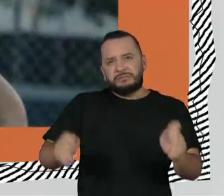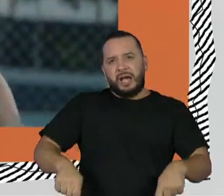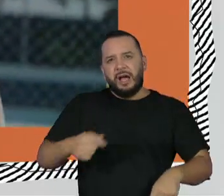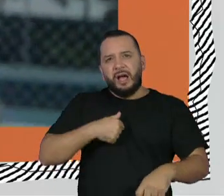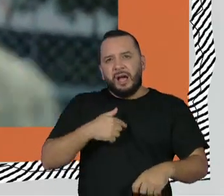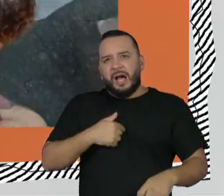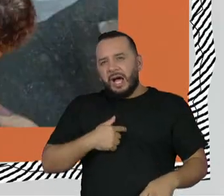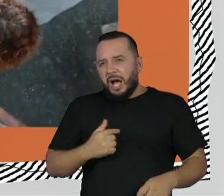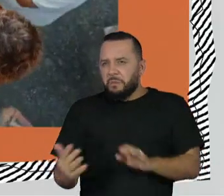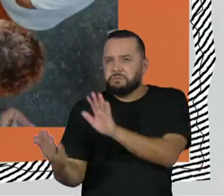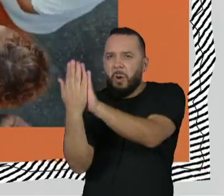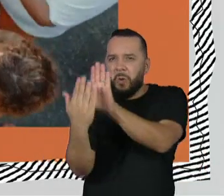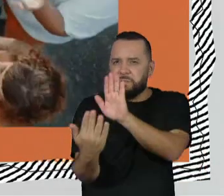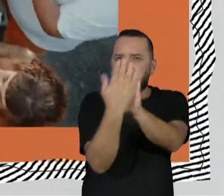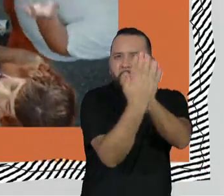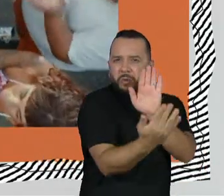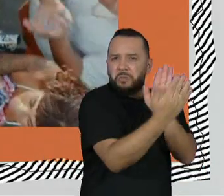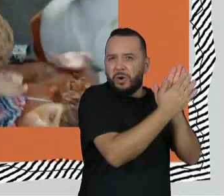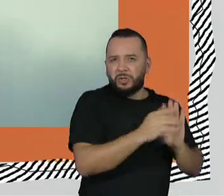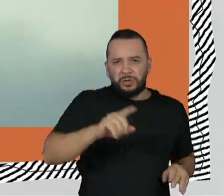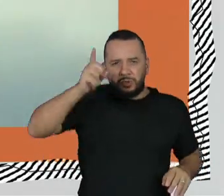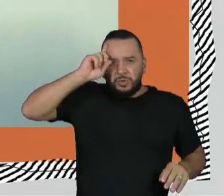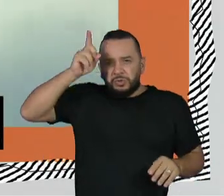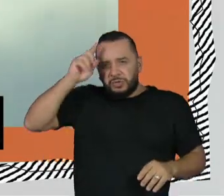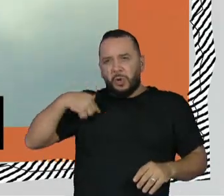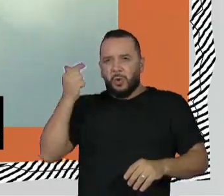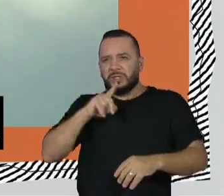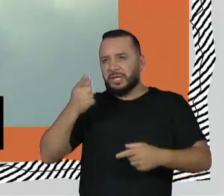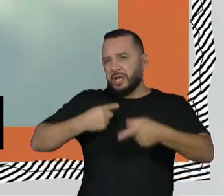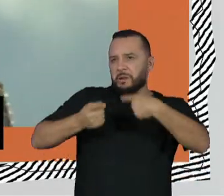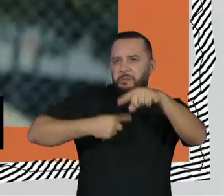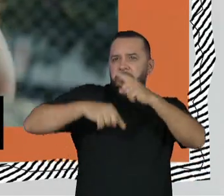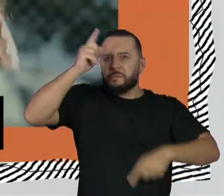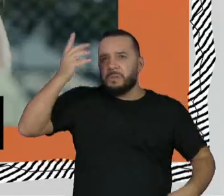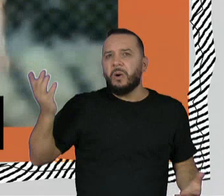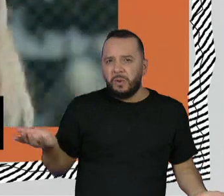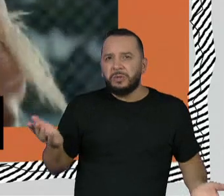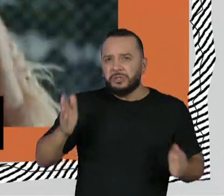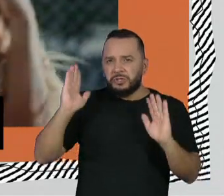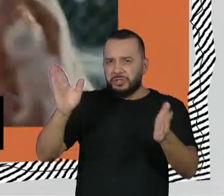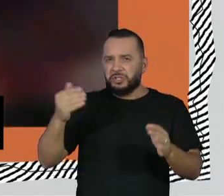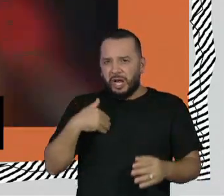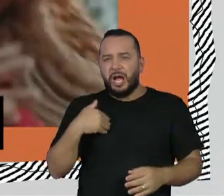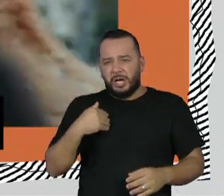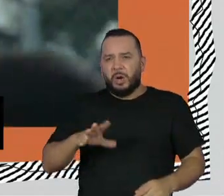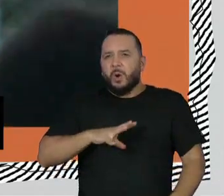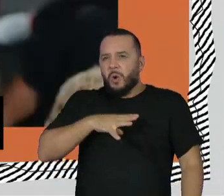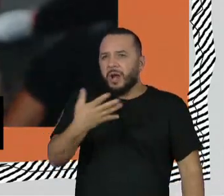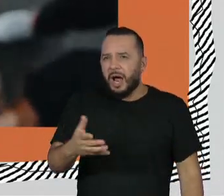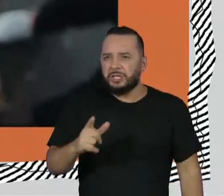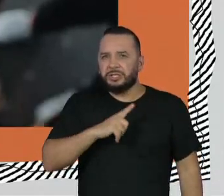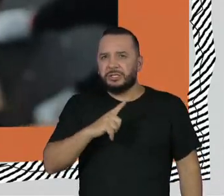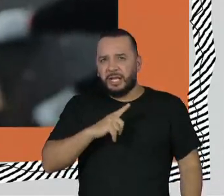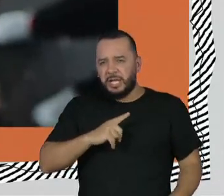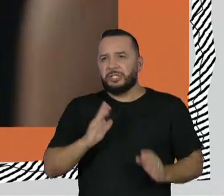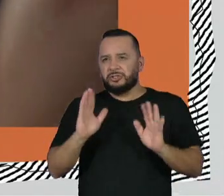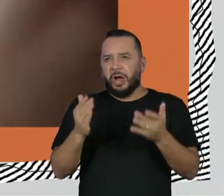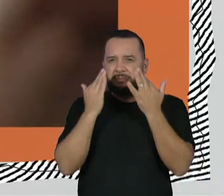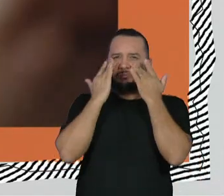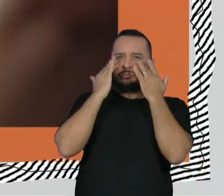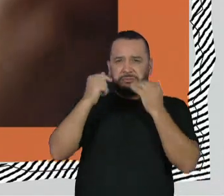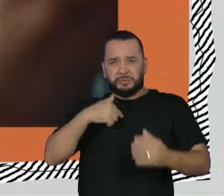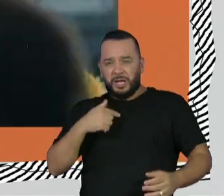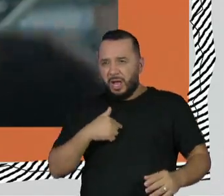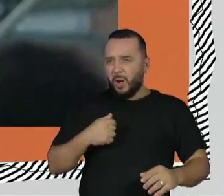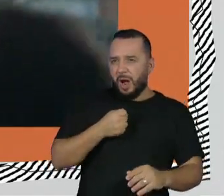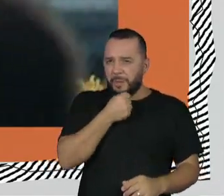enfrentamos 10 leão por dia, prazerar juntos esses jogos, Brasil round 6 no nível hard, mas temos coragem que enche os olhos, meu canto nunca foi só